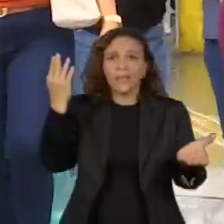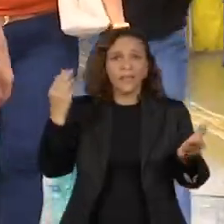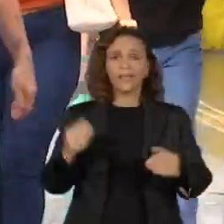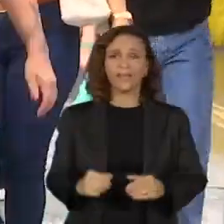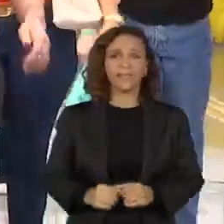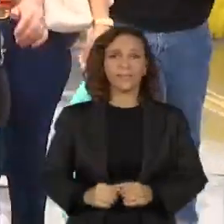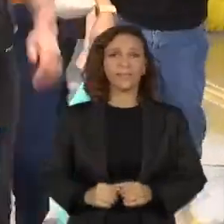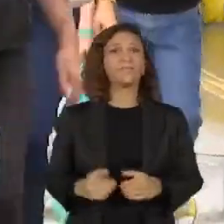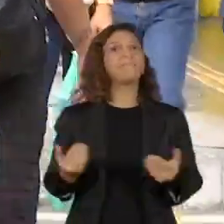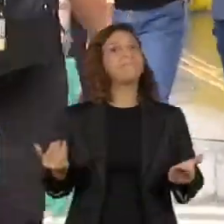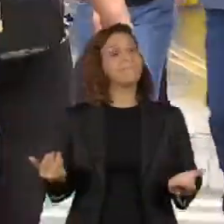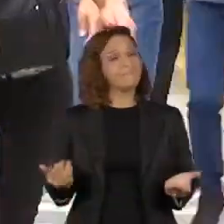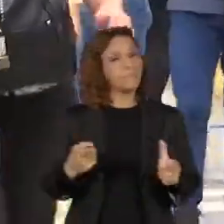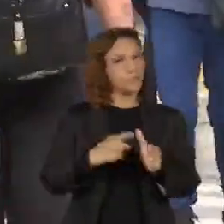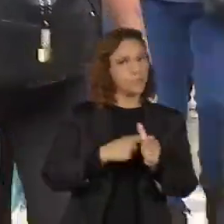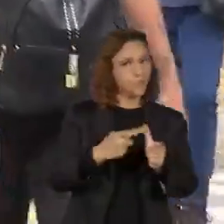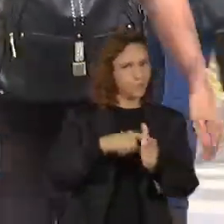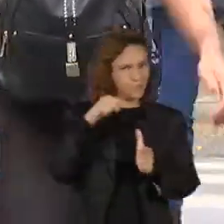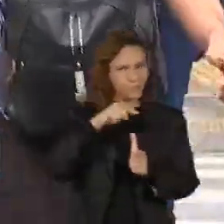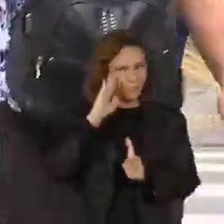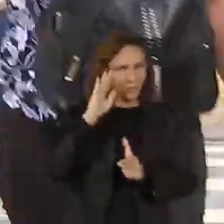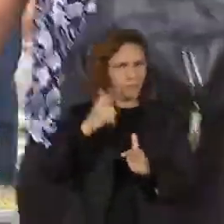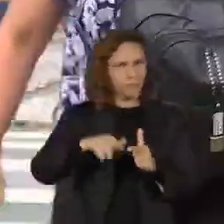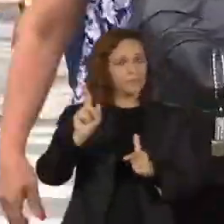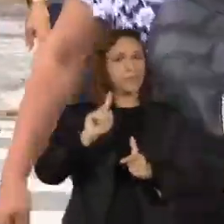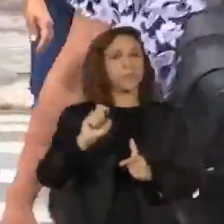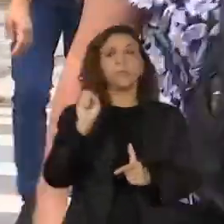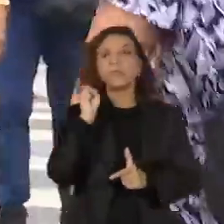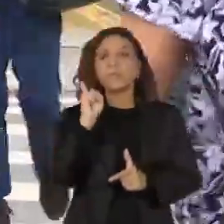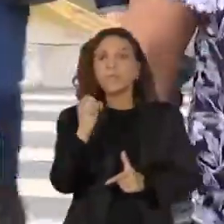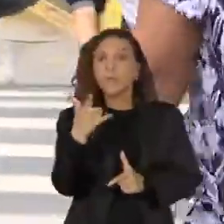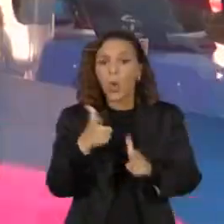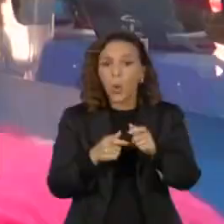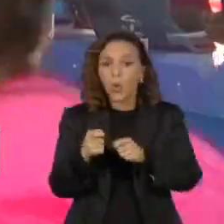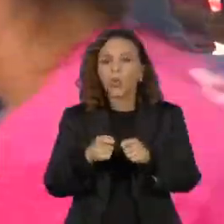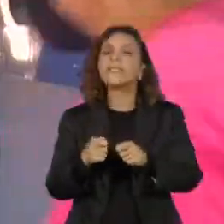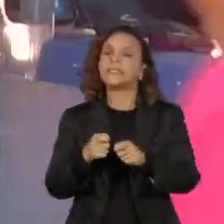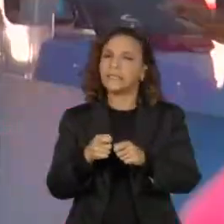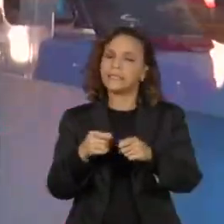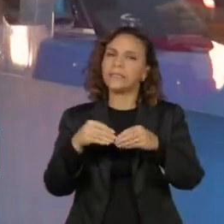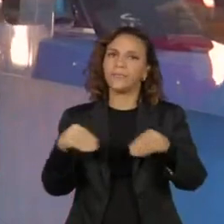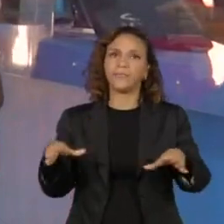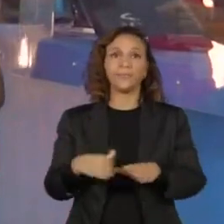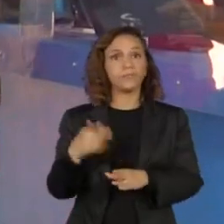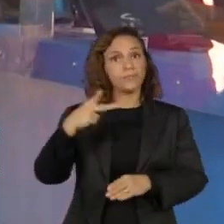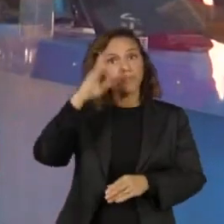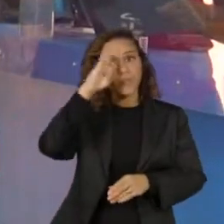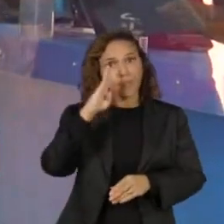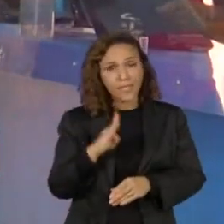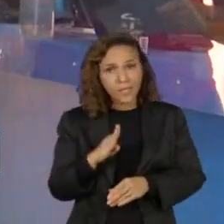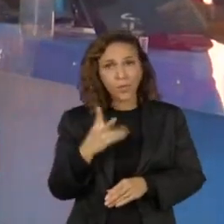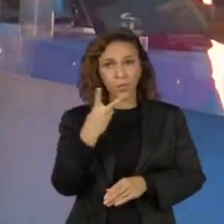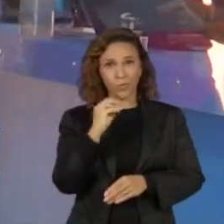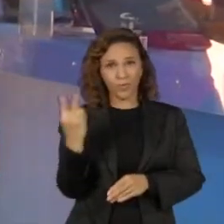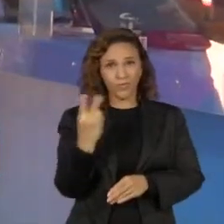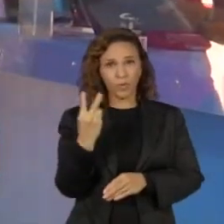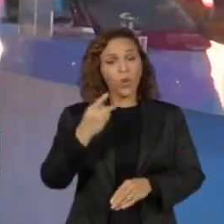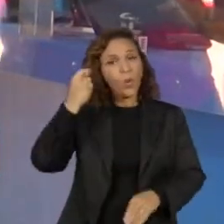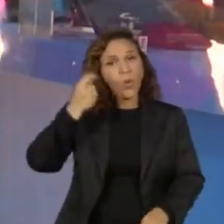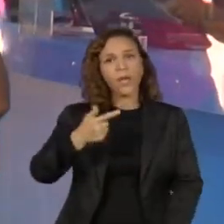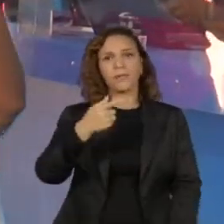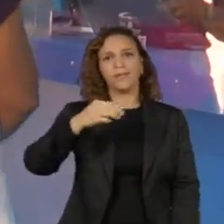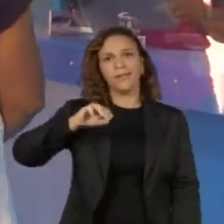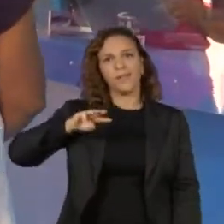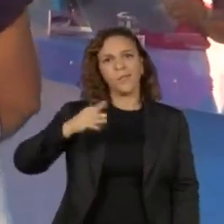Ter dívidas não é problema, mas a coisa desanda quando se perde o controle. O Brasil fechou 2022 com quase 70 milhões